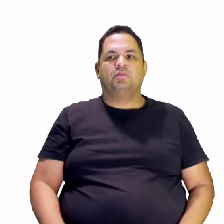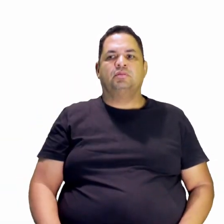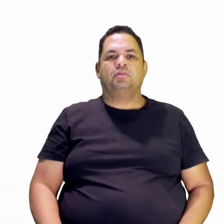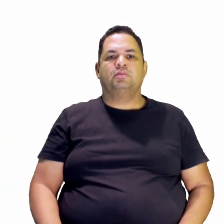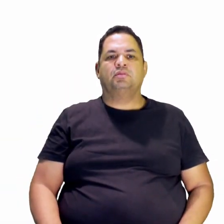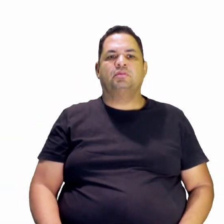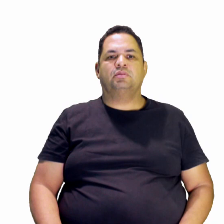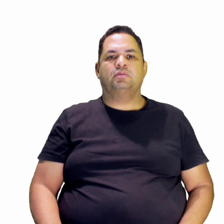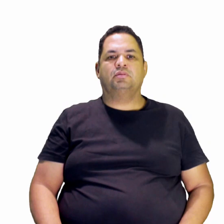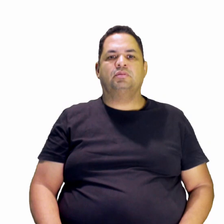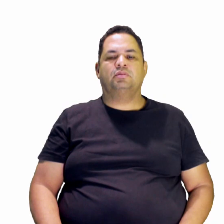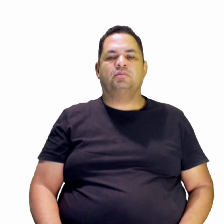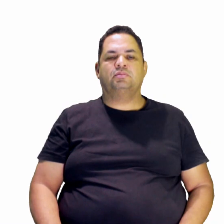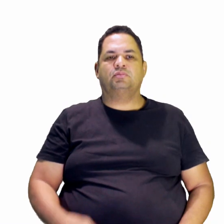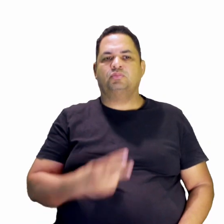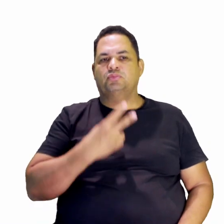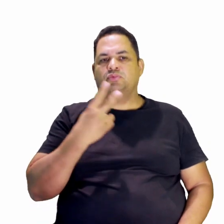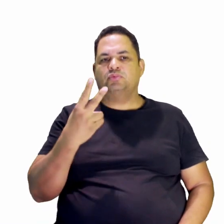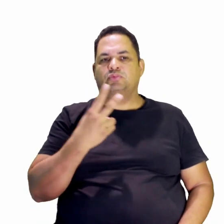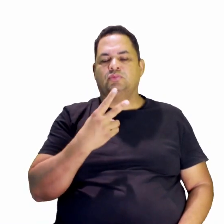Um segundo exemplo.